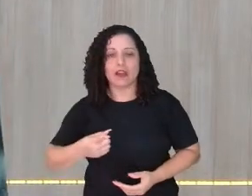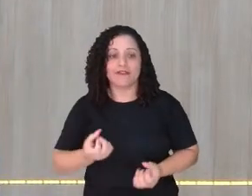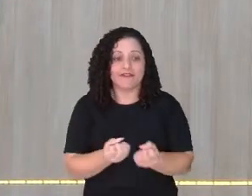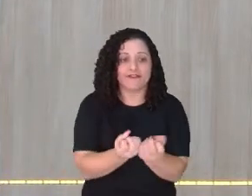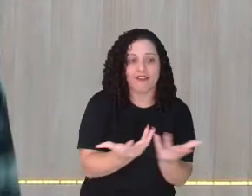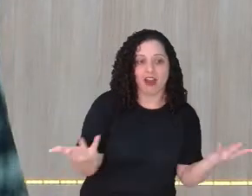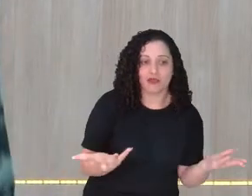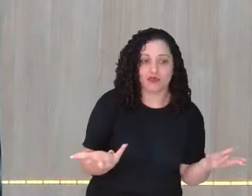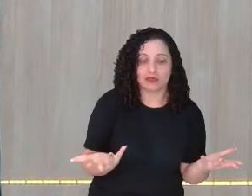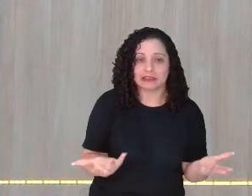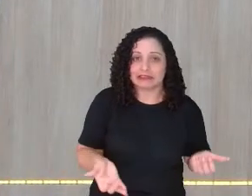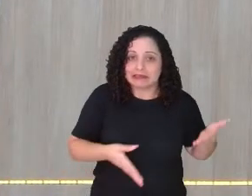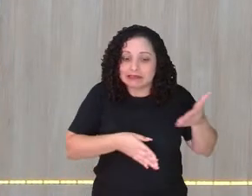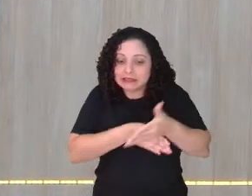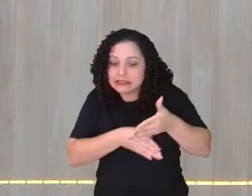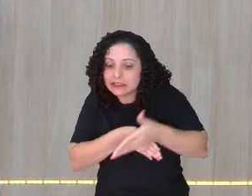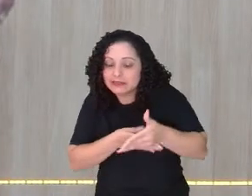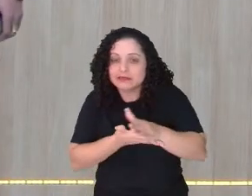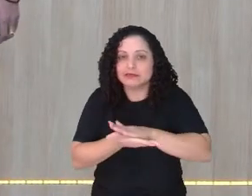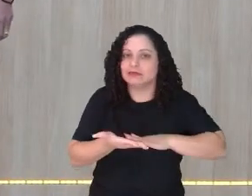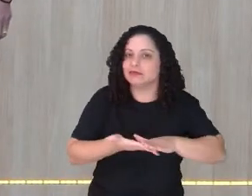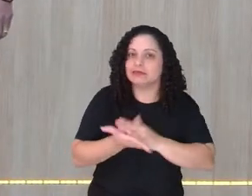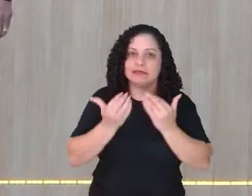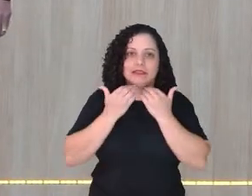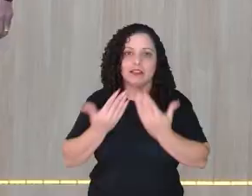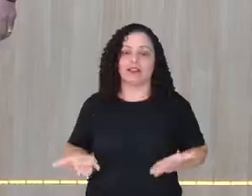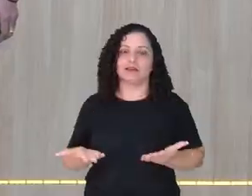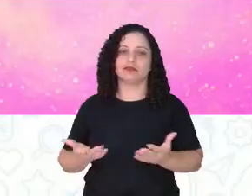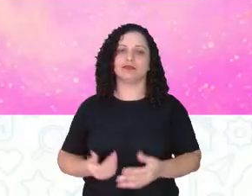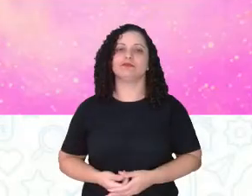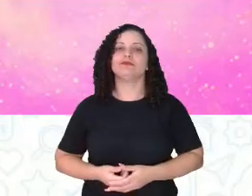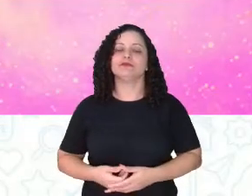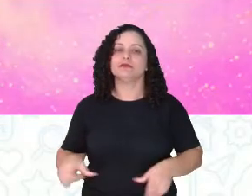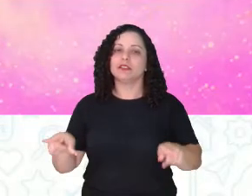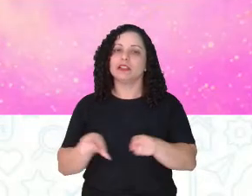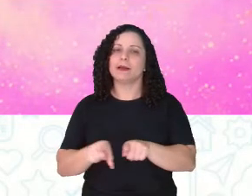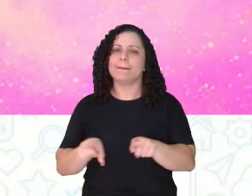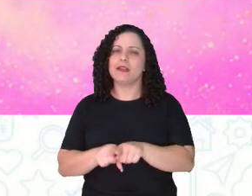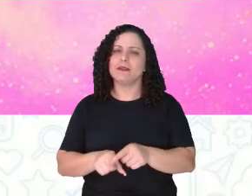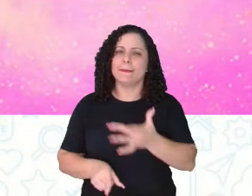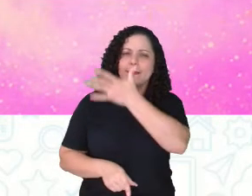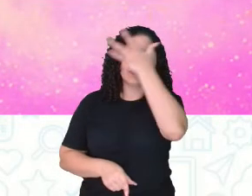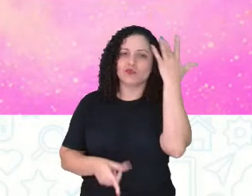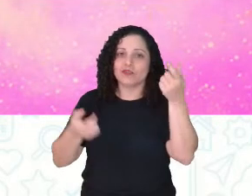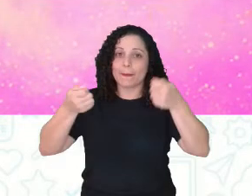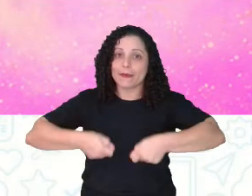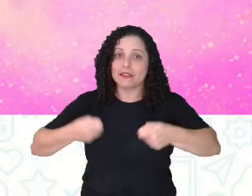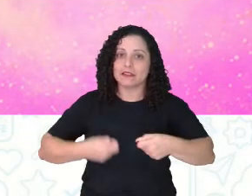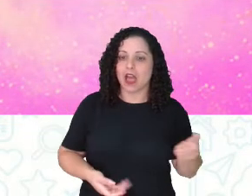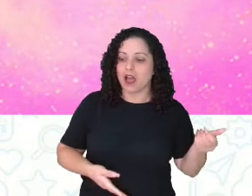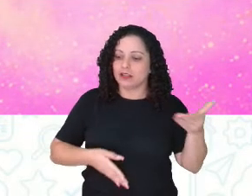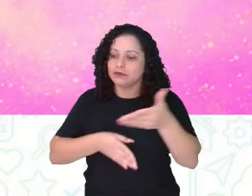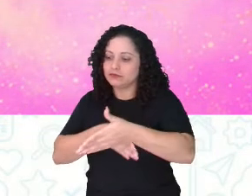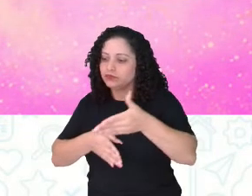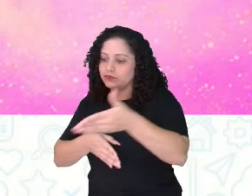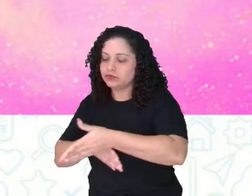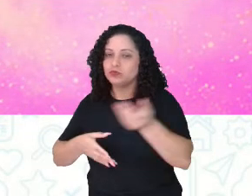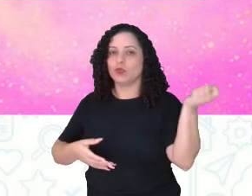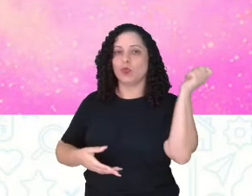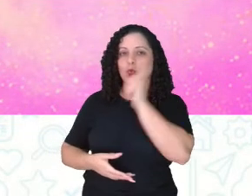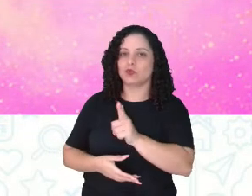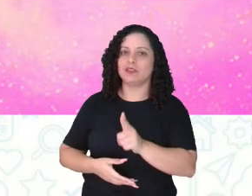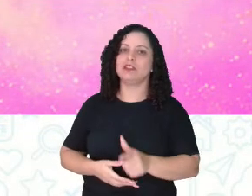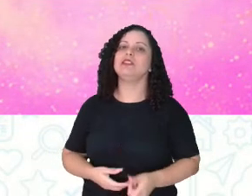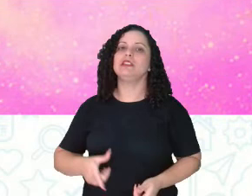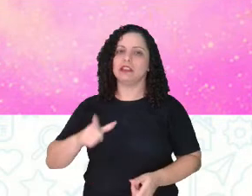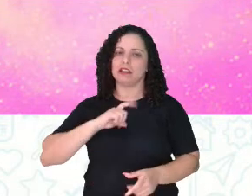sem acesso a essa terra, ok? E dá posse a quem precisa, que sejam gerados